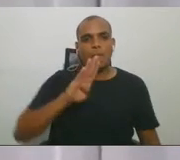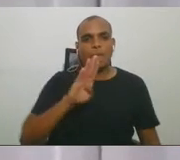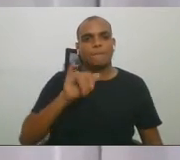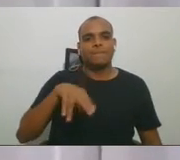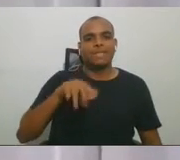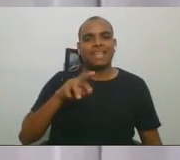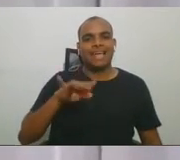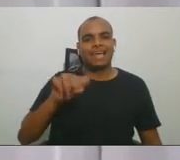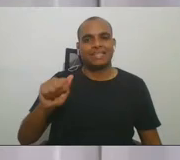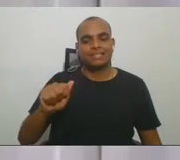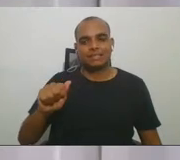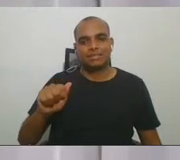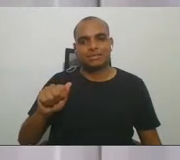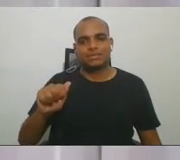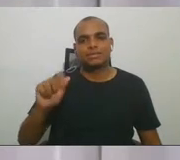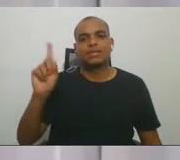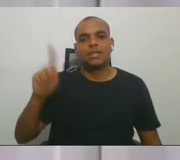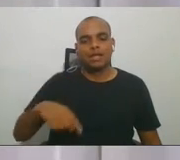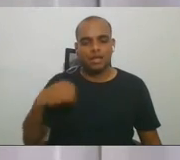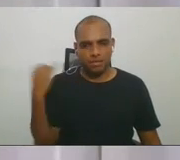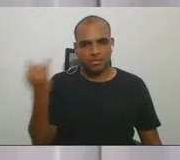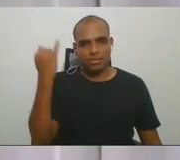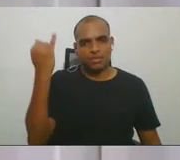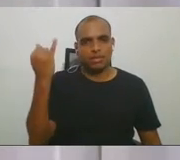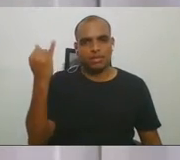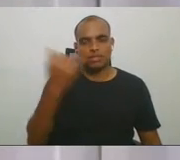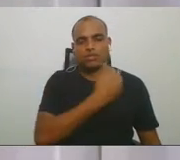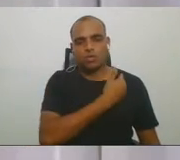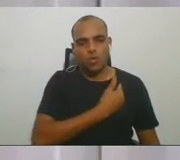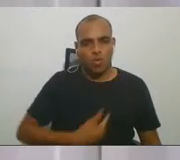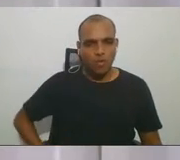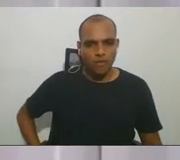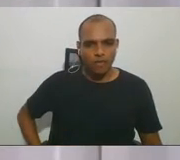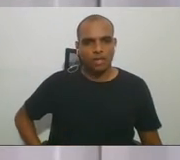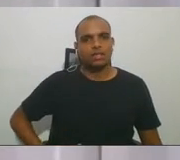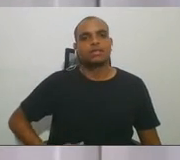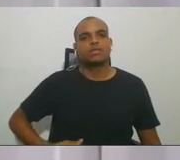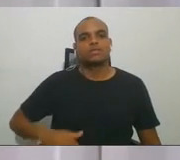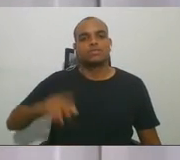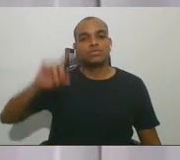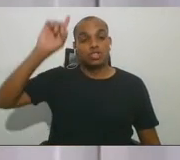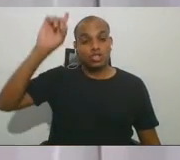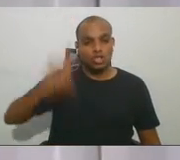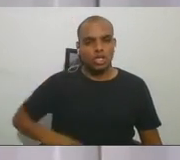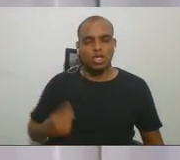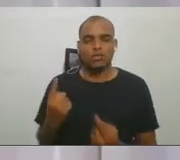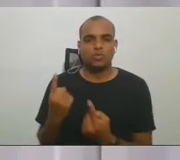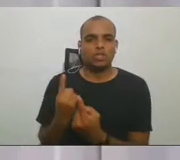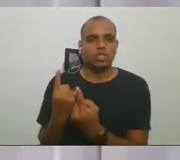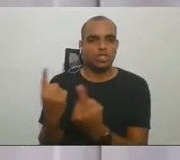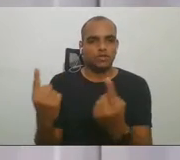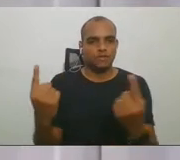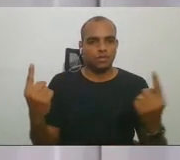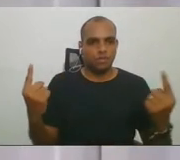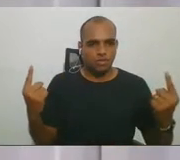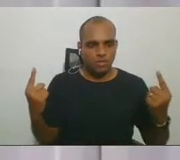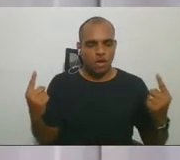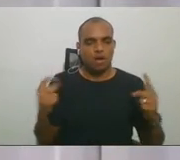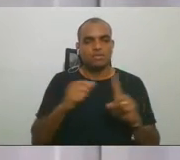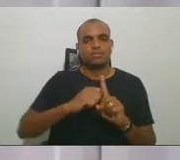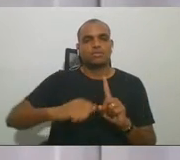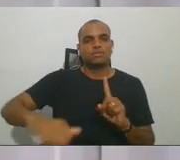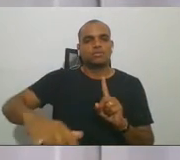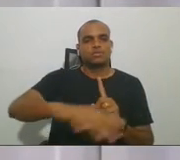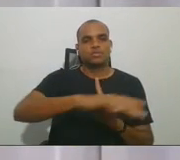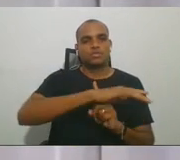uma questão fundamental do Estado de direitos individuais e sociais no nosso país neste